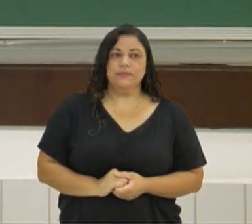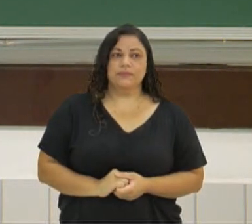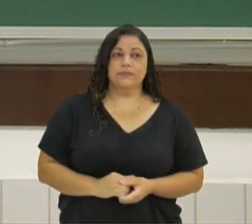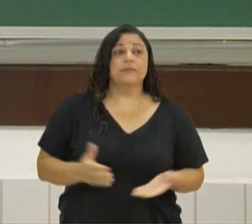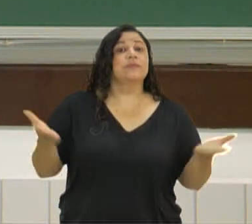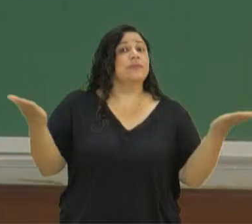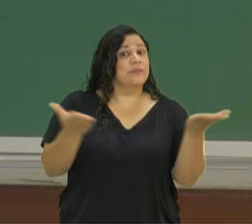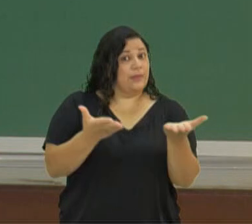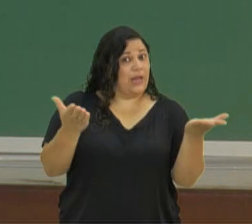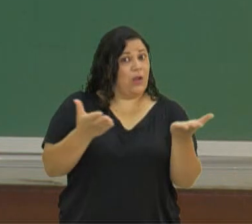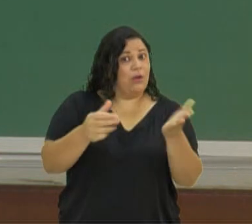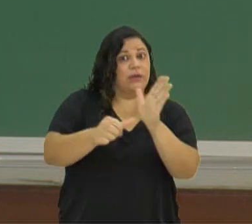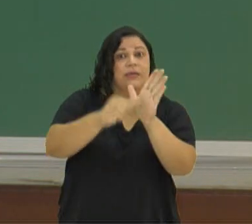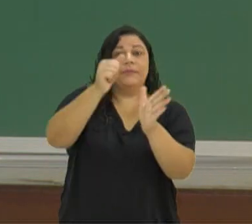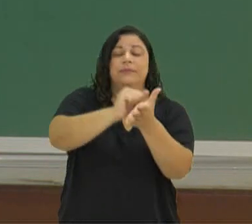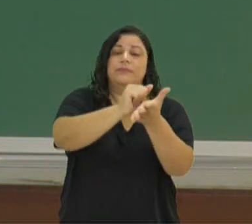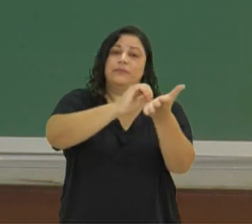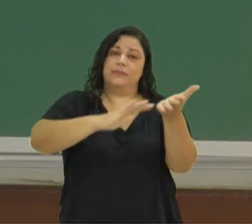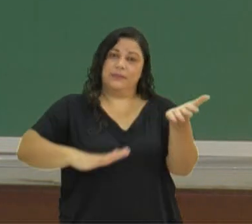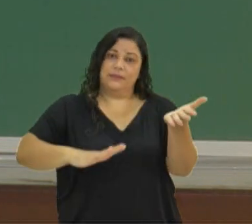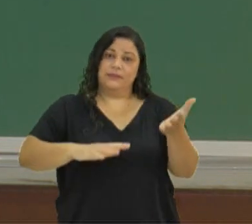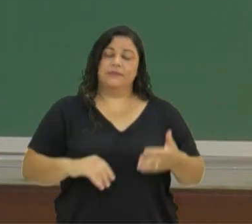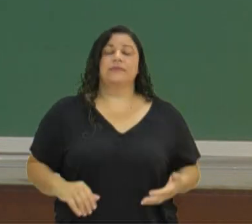Agora a gente vai para a nossa primeira atividade.